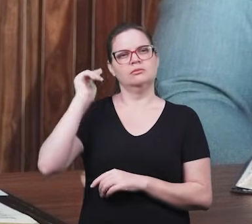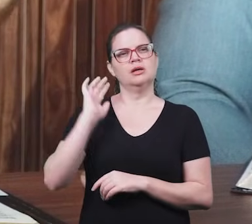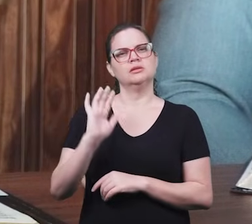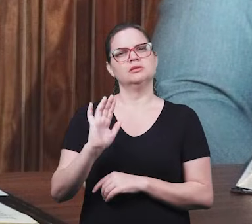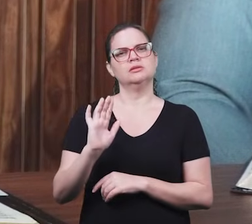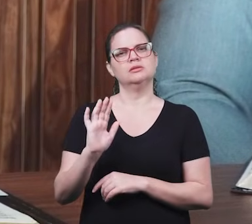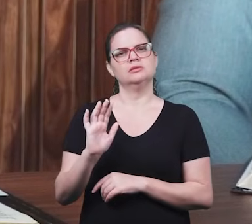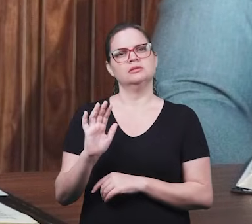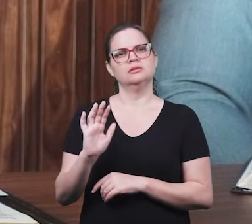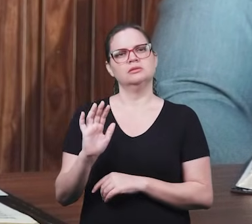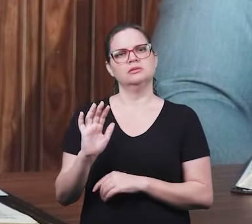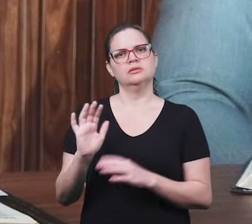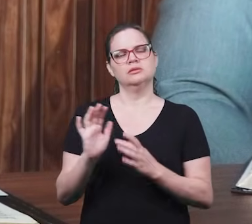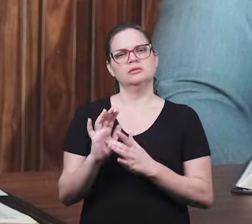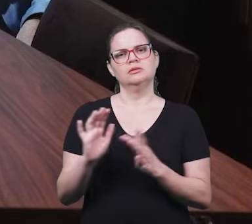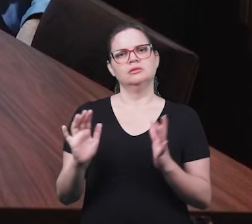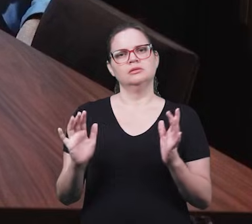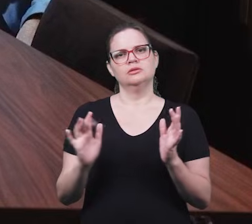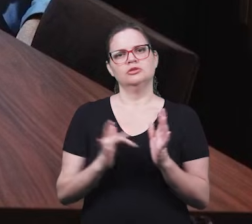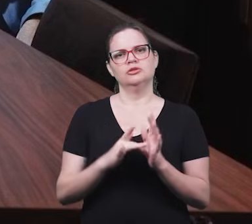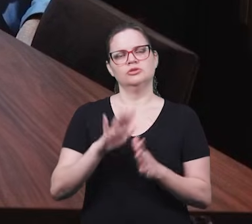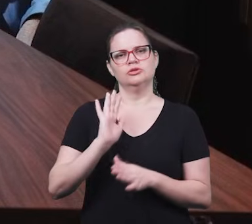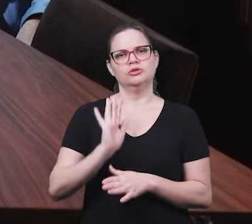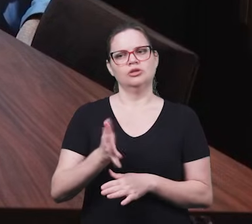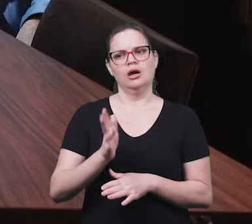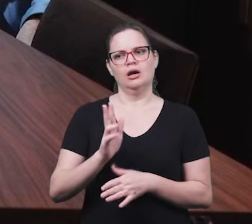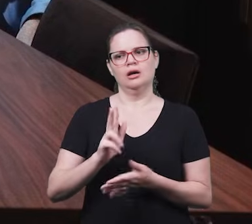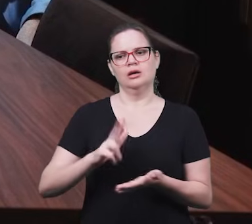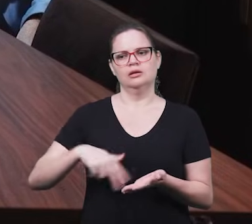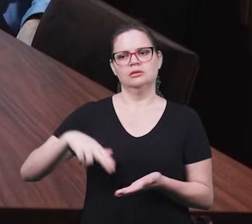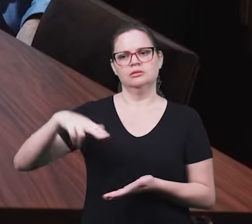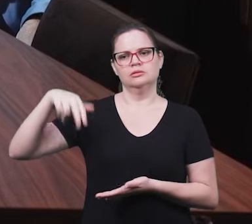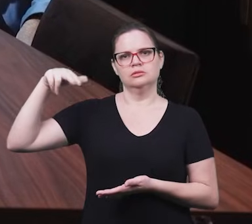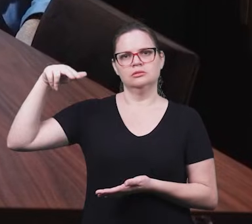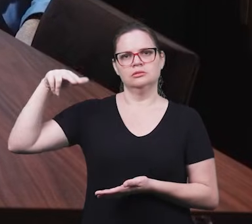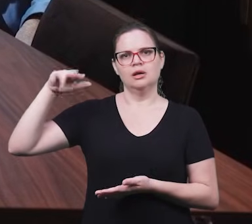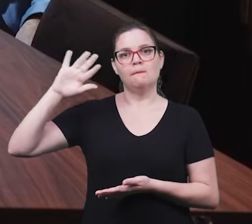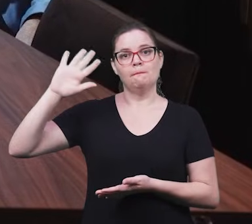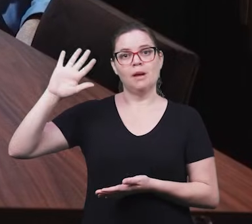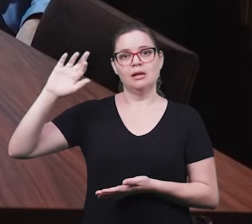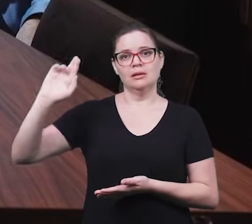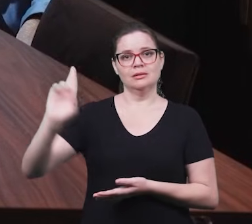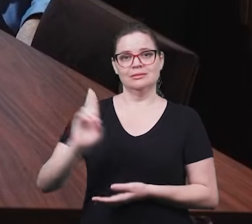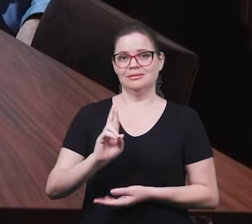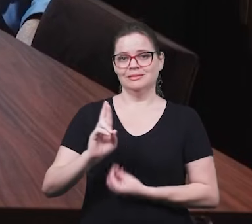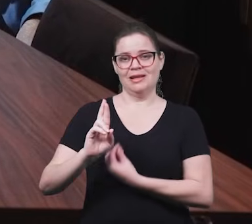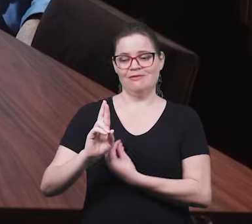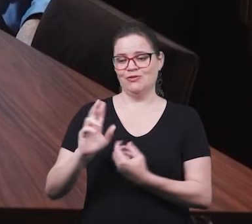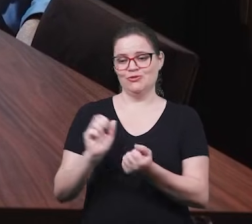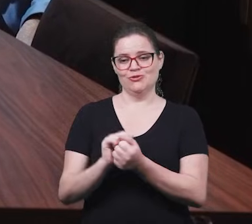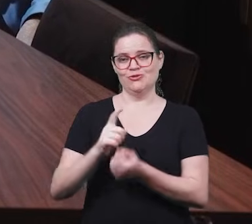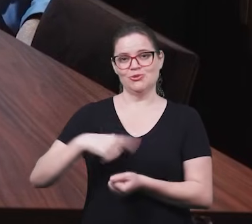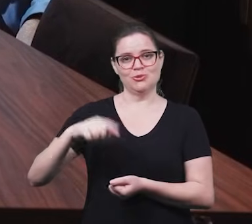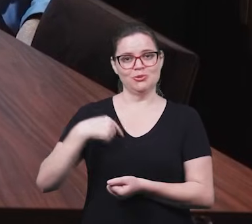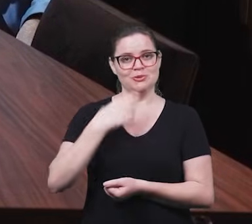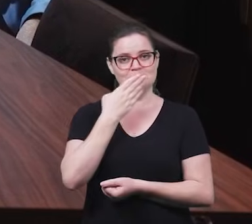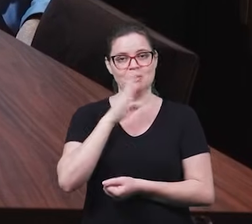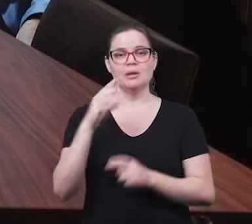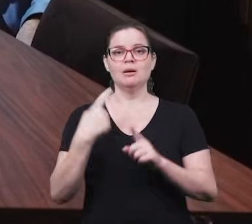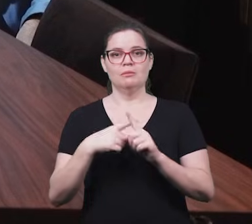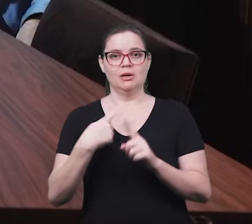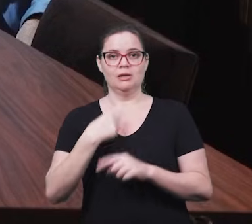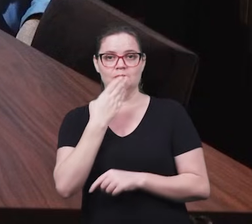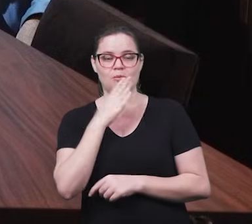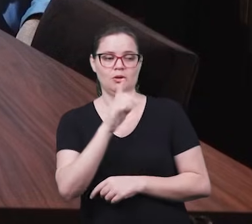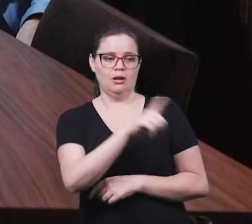né, mas Jesus já foi para o céu, já subiu. Mas ele continua entre nós, ele fez essa promessa, o mundo não me